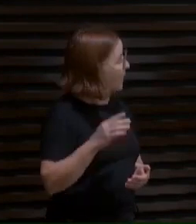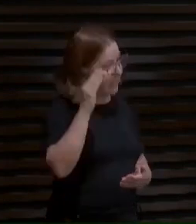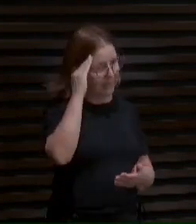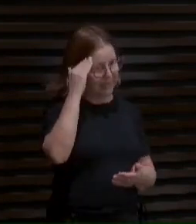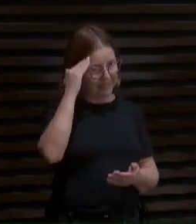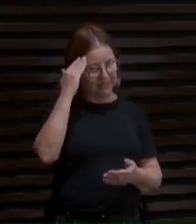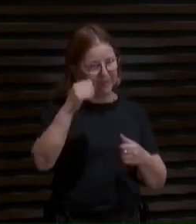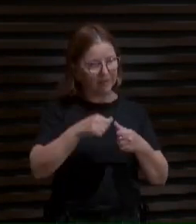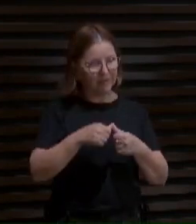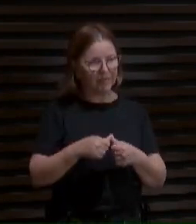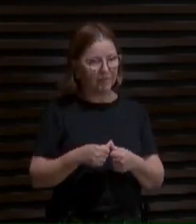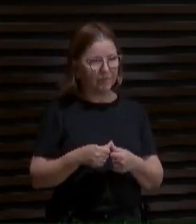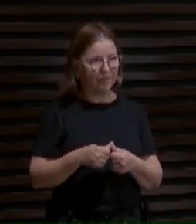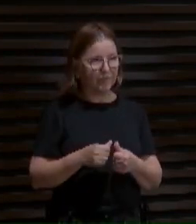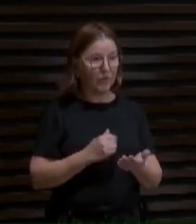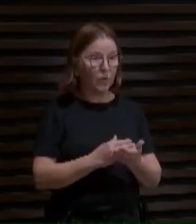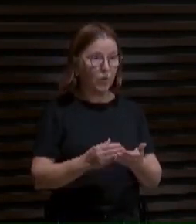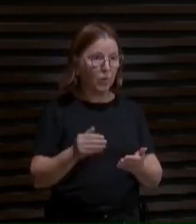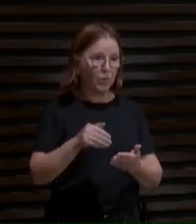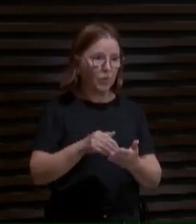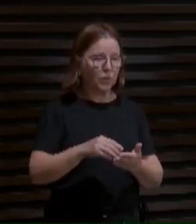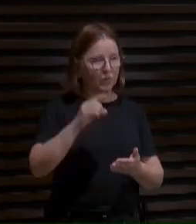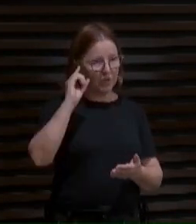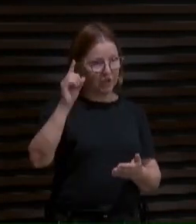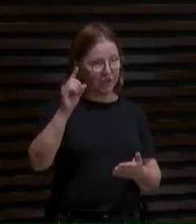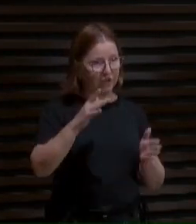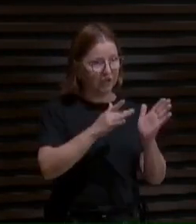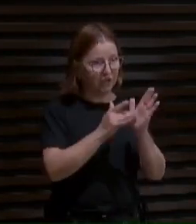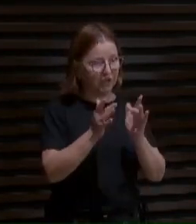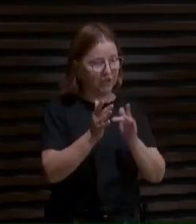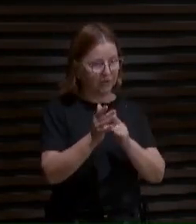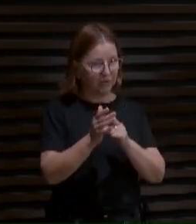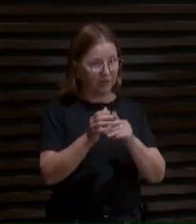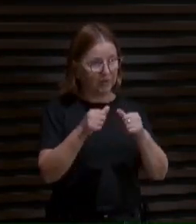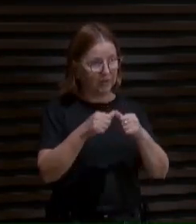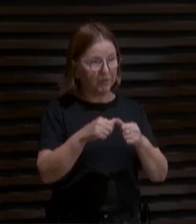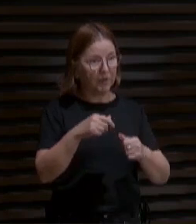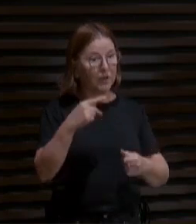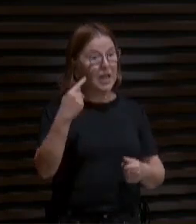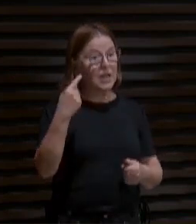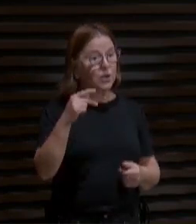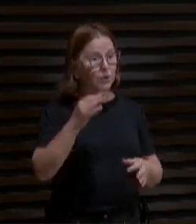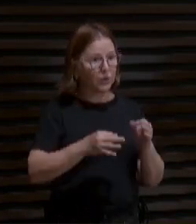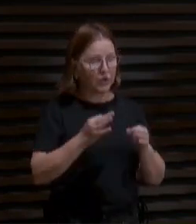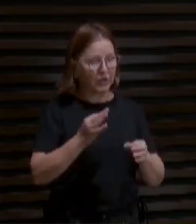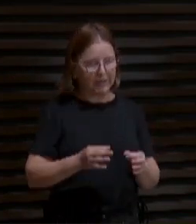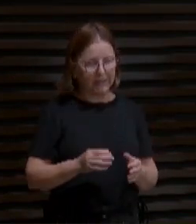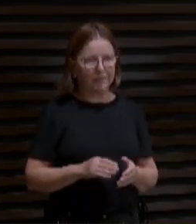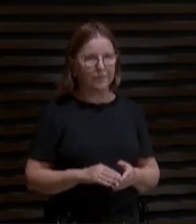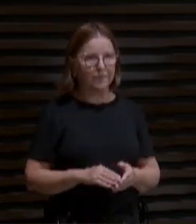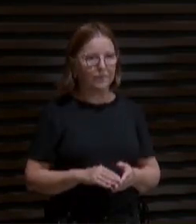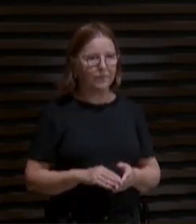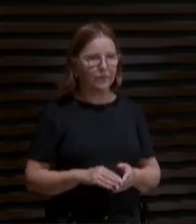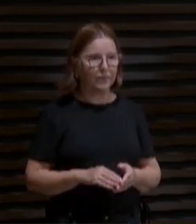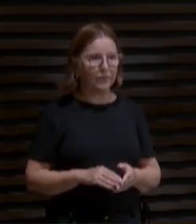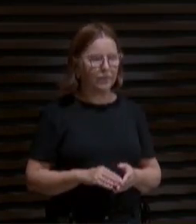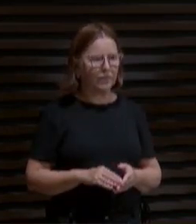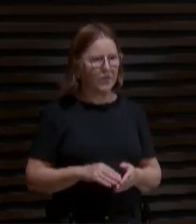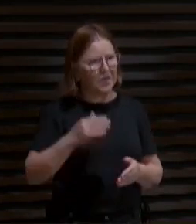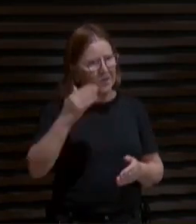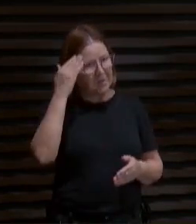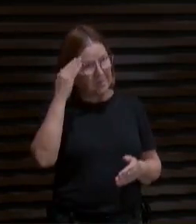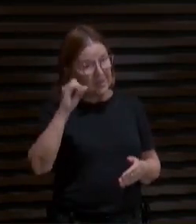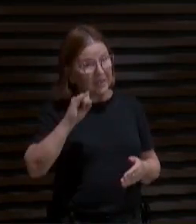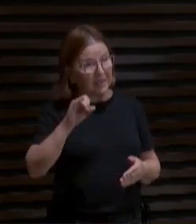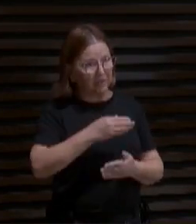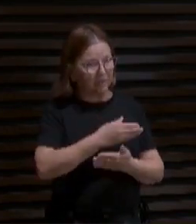No início dos últimos dias, Jesus estabeleceu a sua justiça. Olha, gente, se vocês não assistiram hoje o